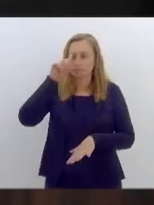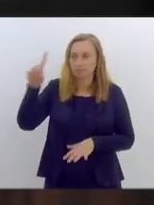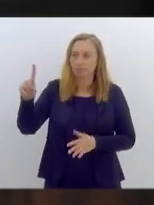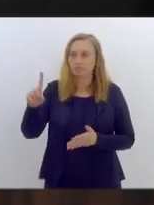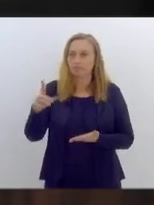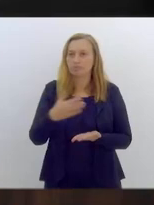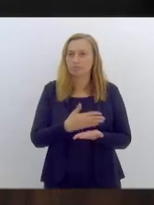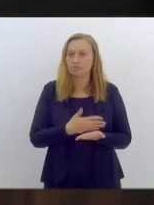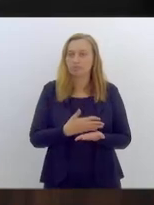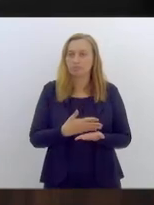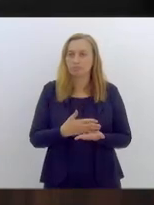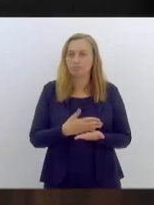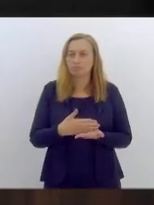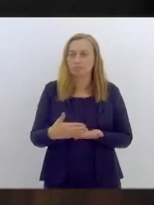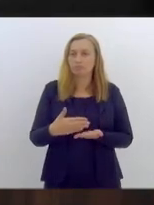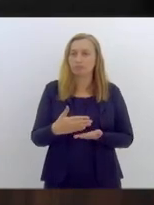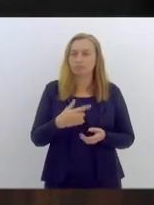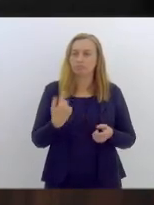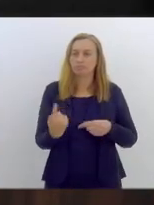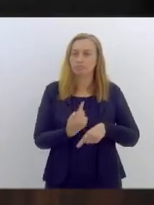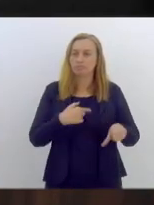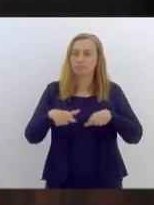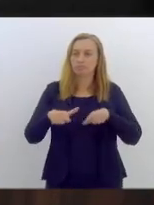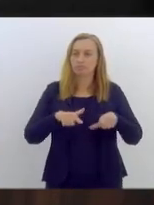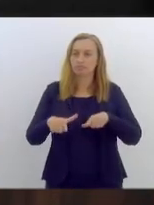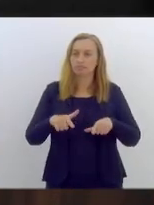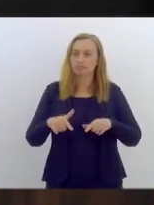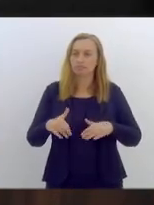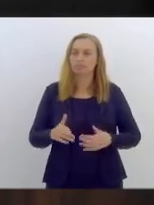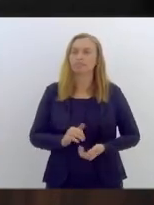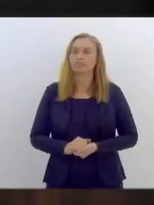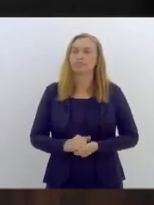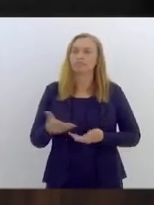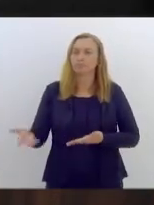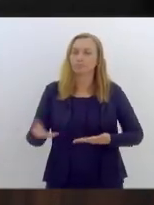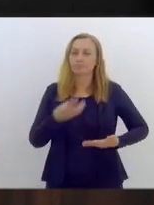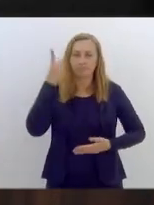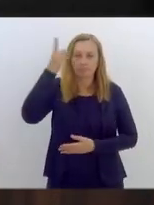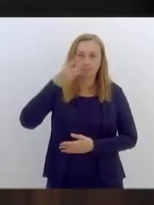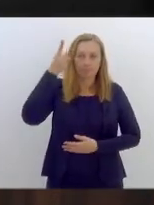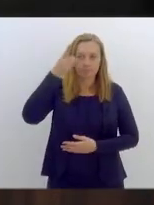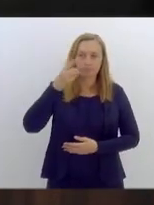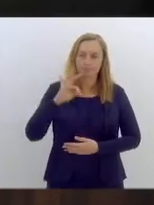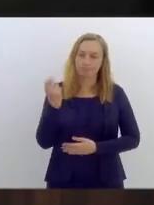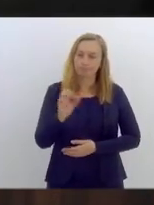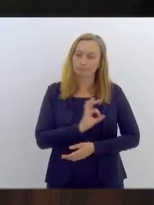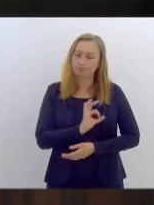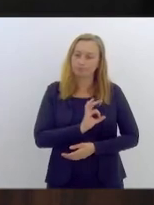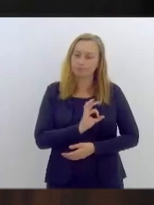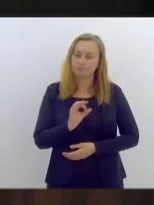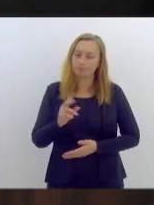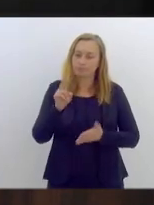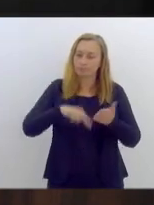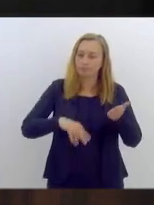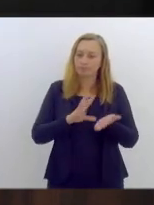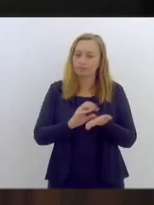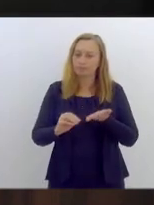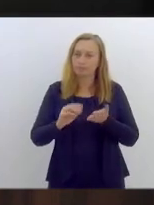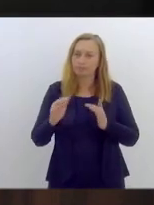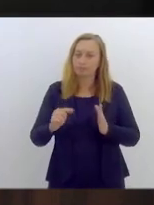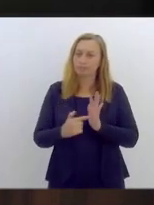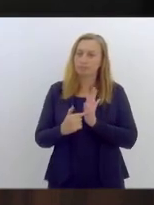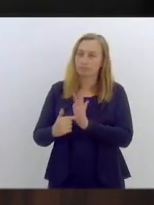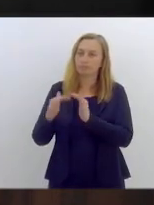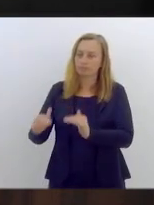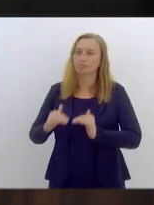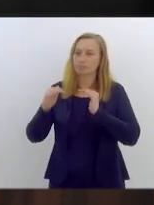de Deus, iniciamos nosso trabalho. Está aberta a sessão. A presidência convida a nobre deputada Marta Rocha para fazer leitura da ata